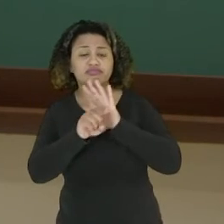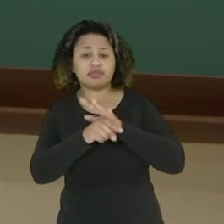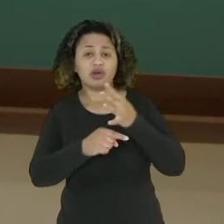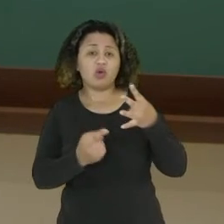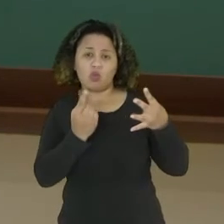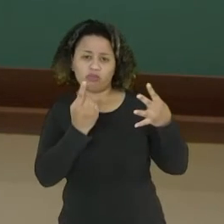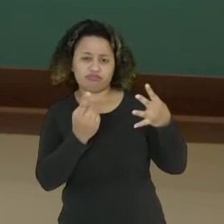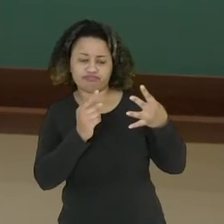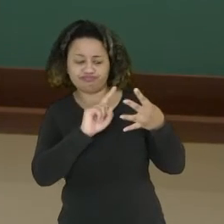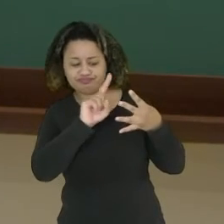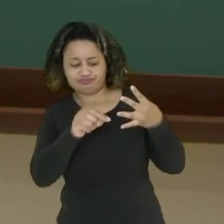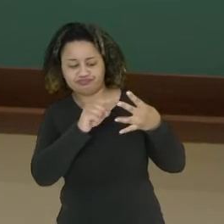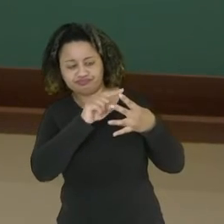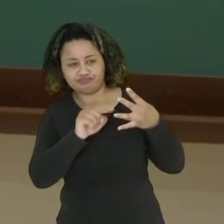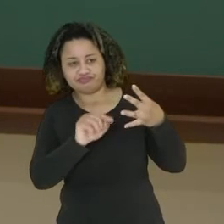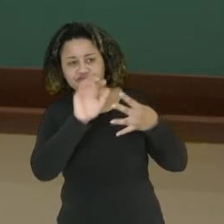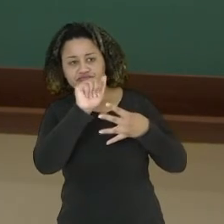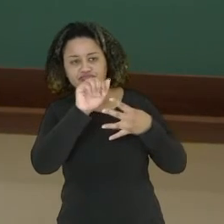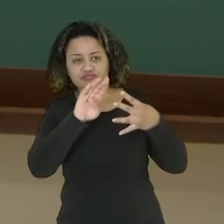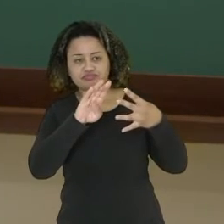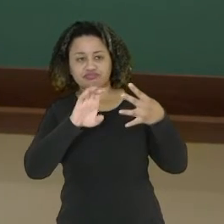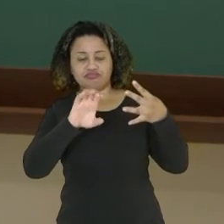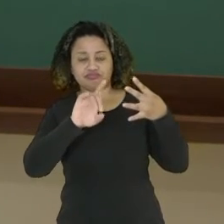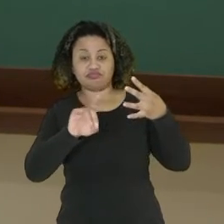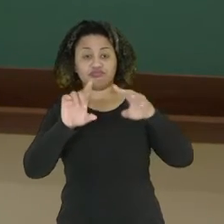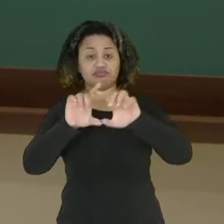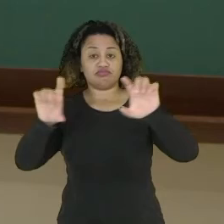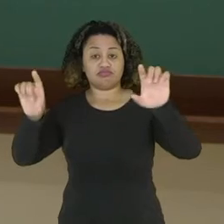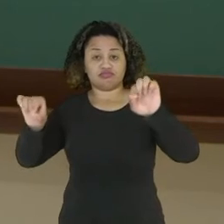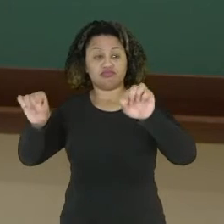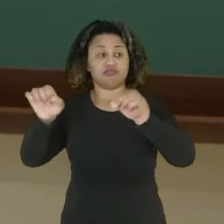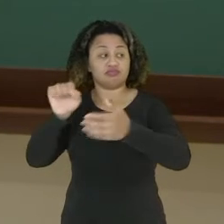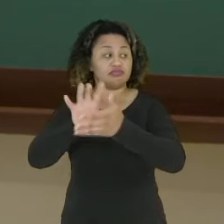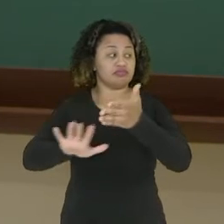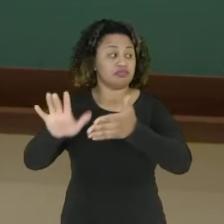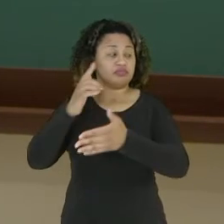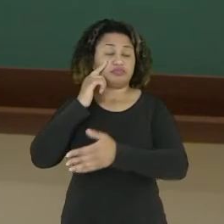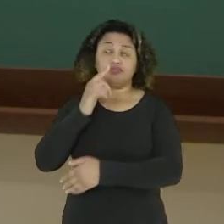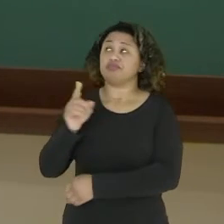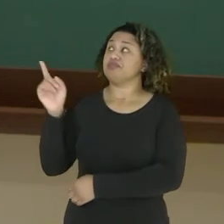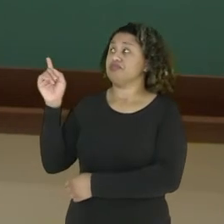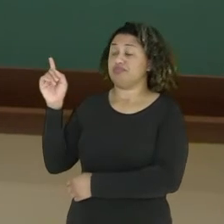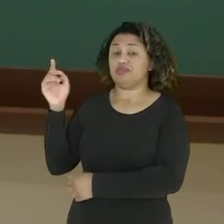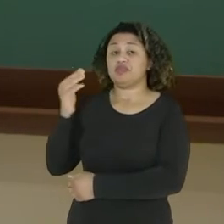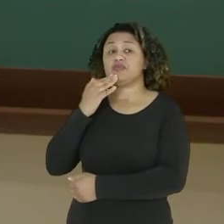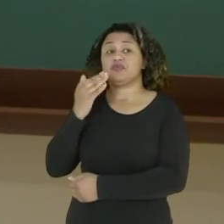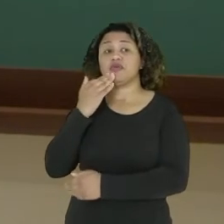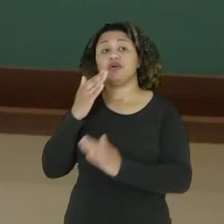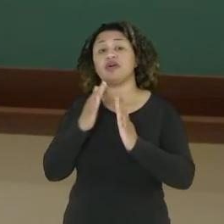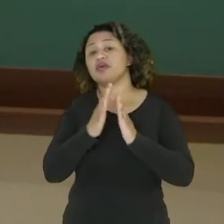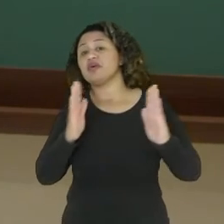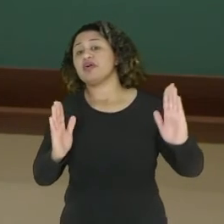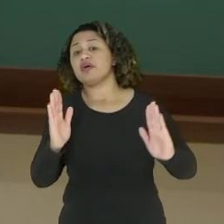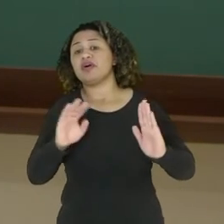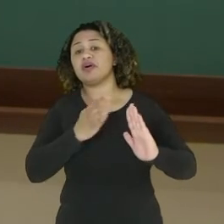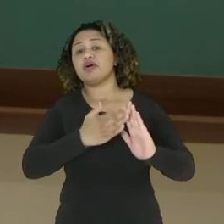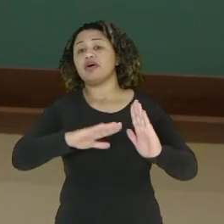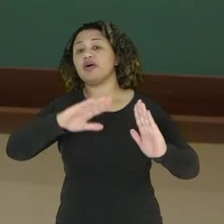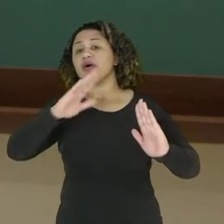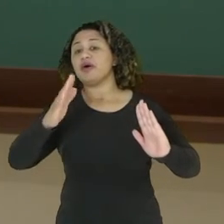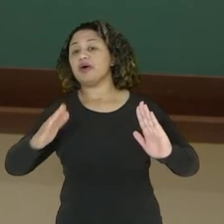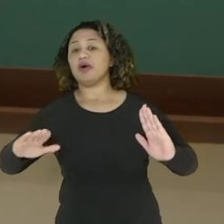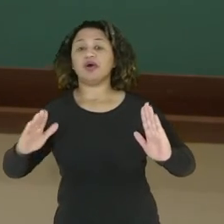única questão. Diante dessa figura, ele pede para você calcular a amplitude da onda. Vamos fazer a correção? Pessoal,